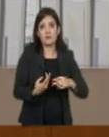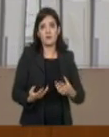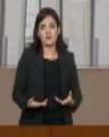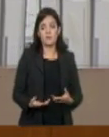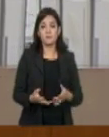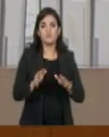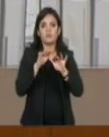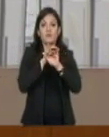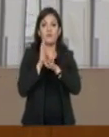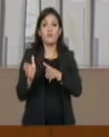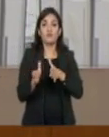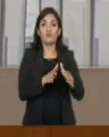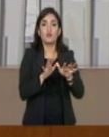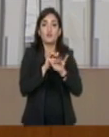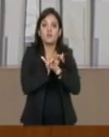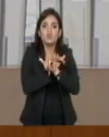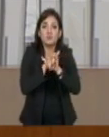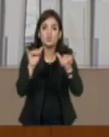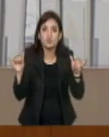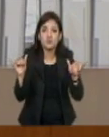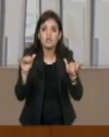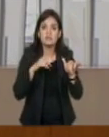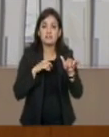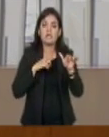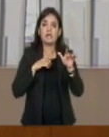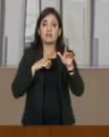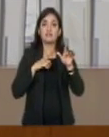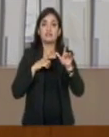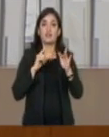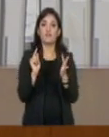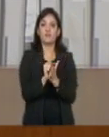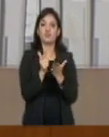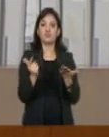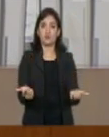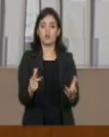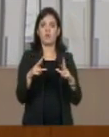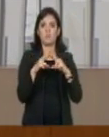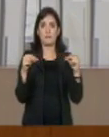Notícia que saiu no Correio Brasiliense